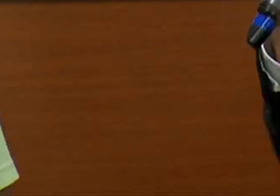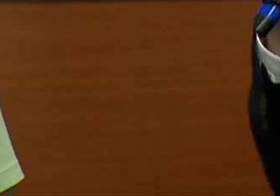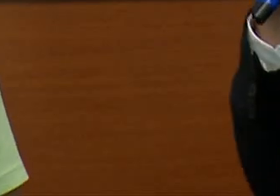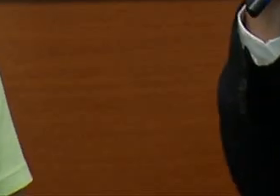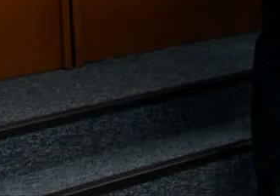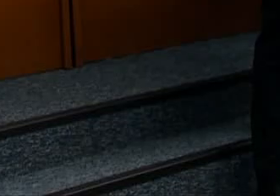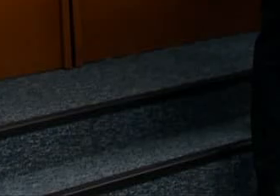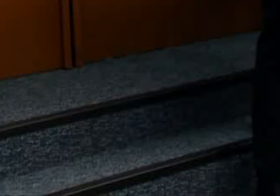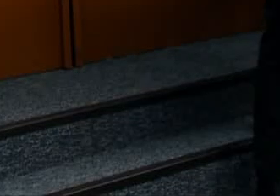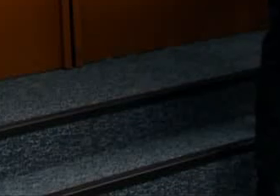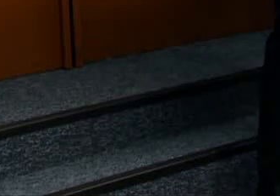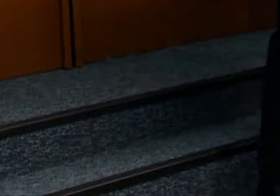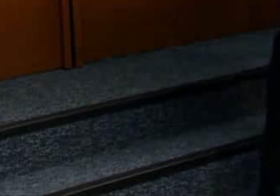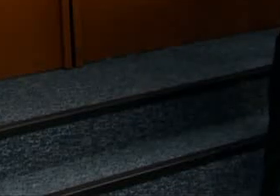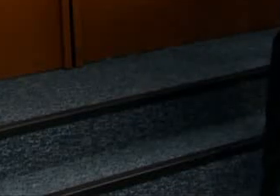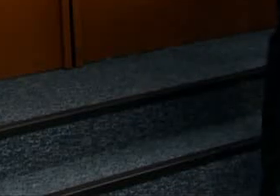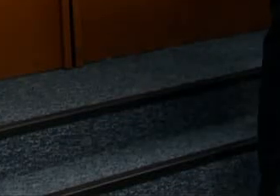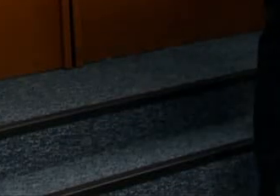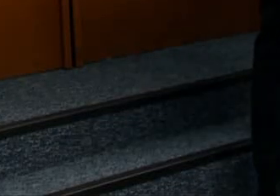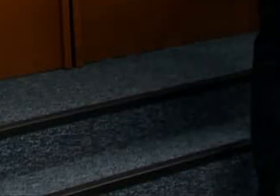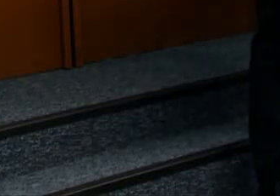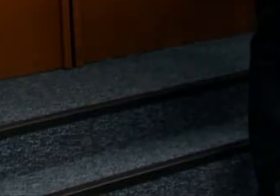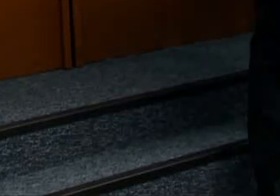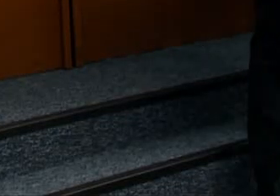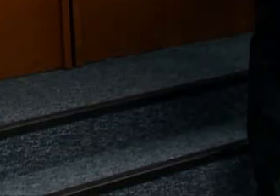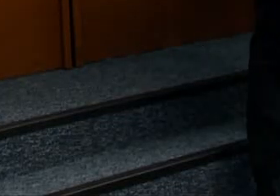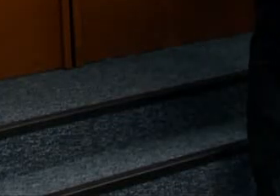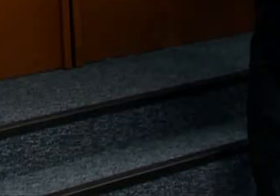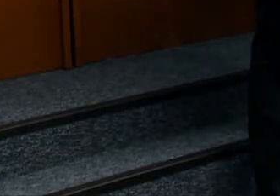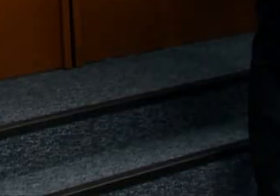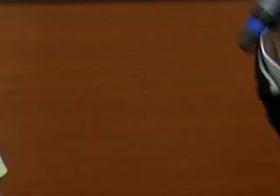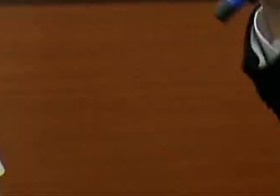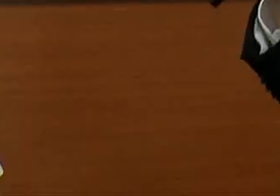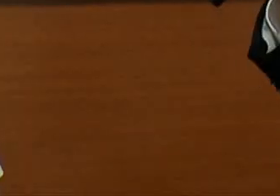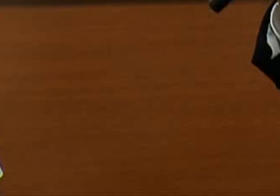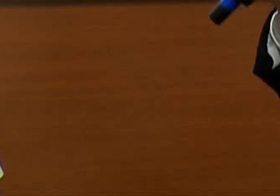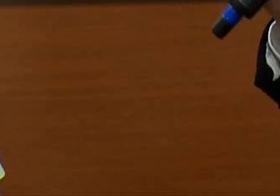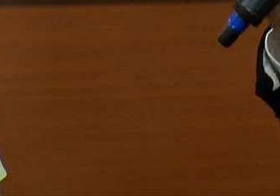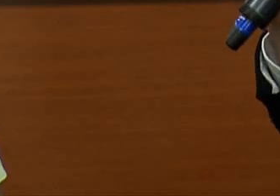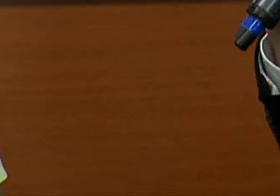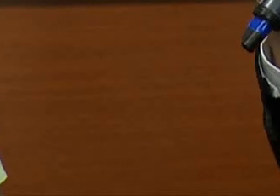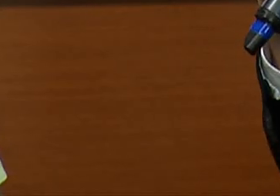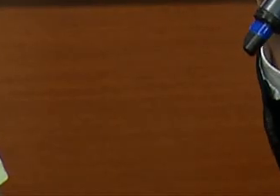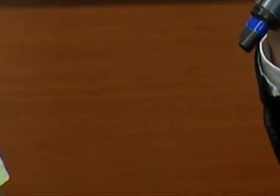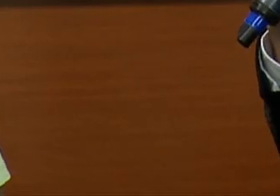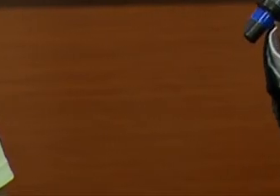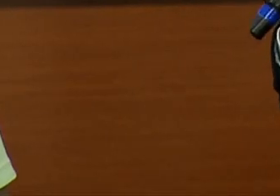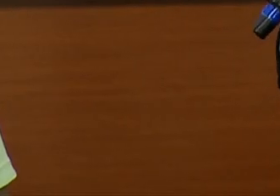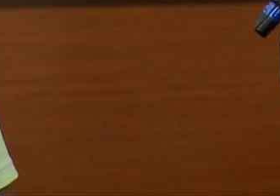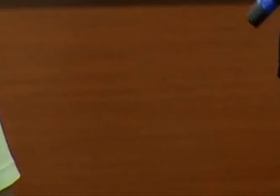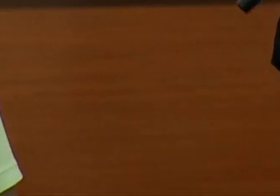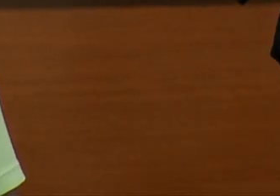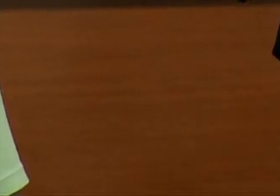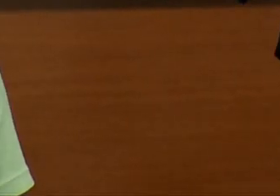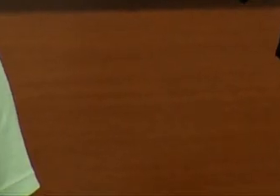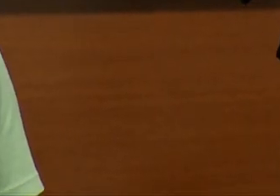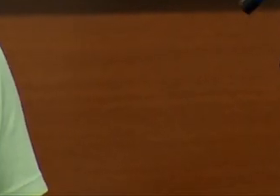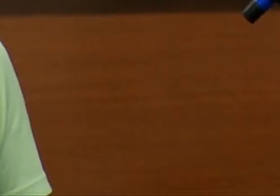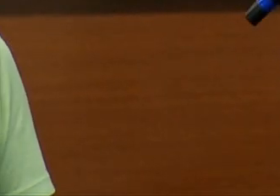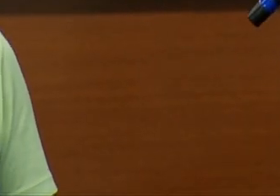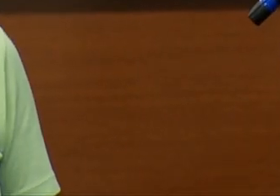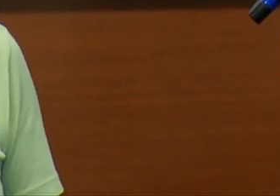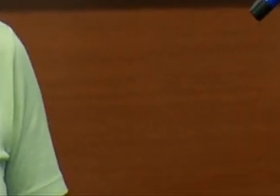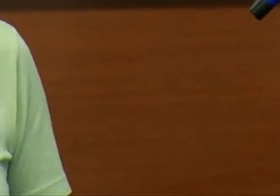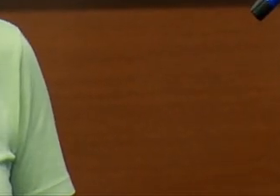sabe de qual empresa estou falando. E fui entrevistado para falar de um tema médico, me chamou muito a